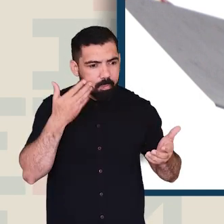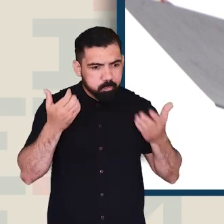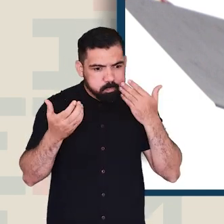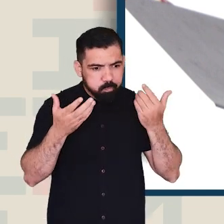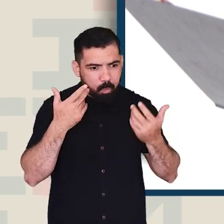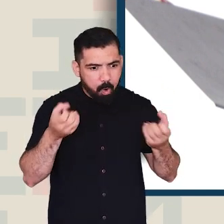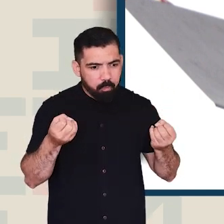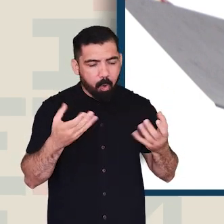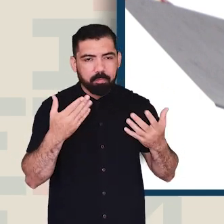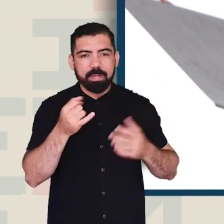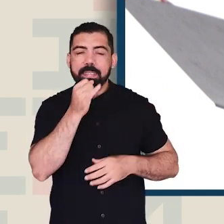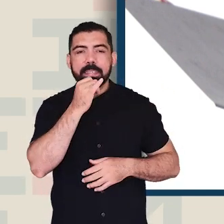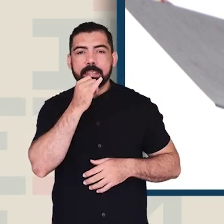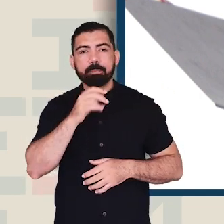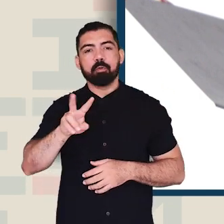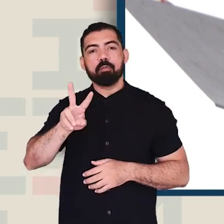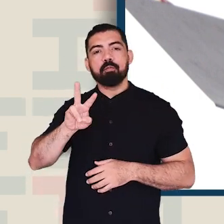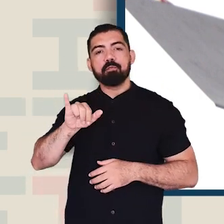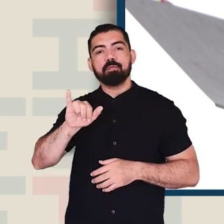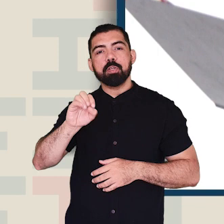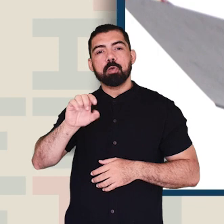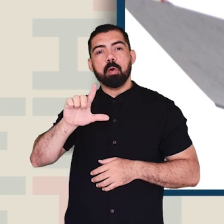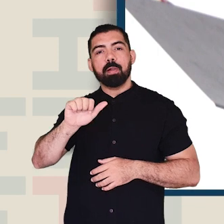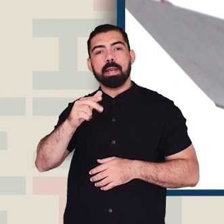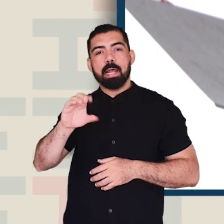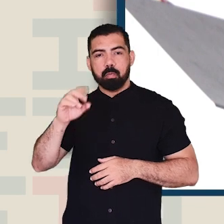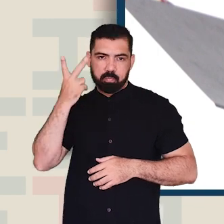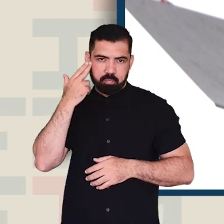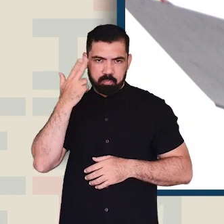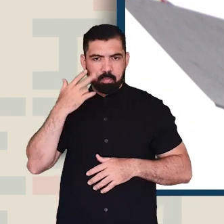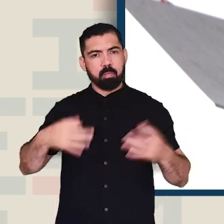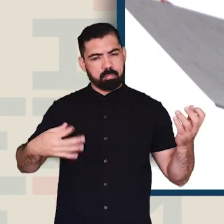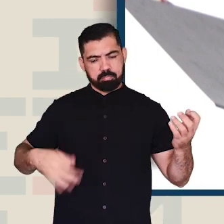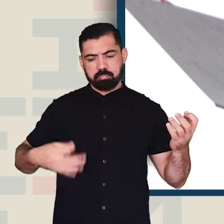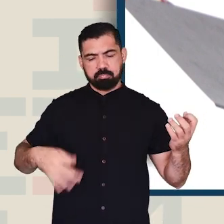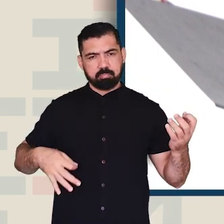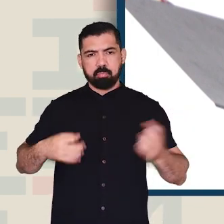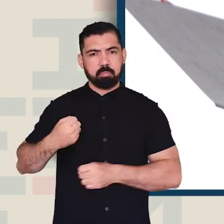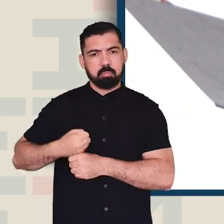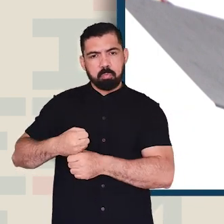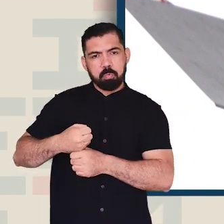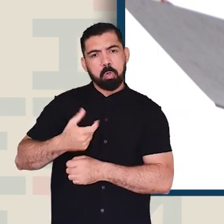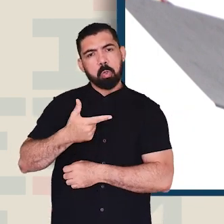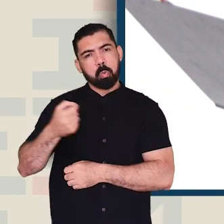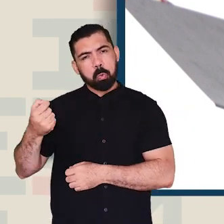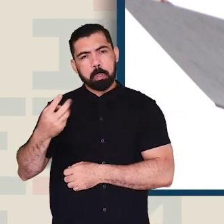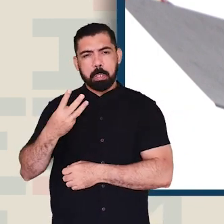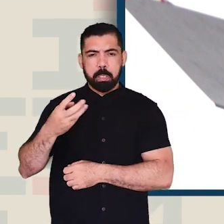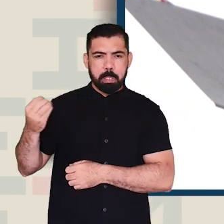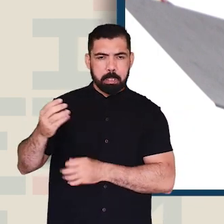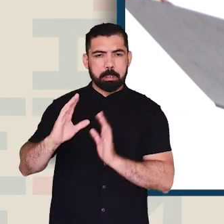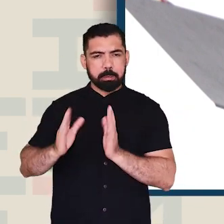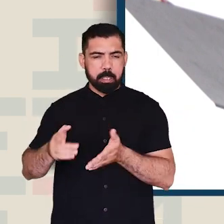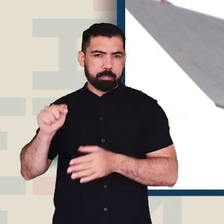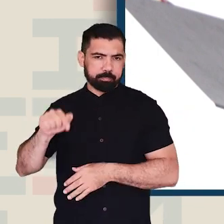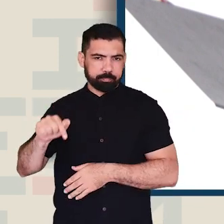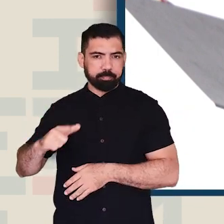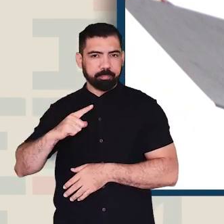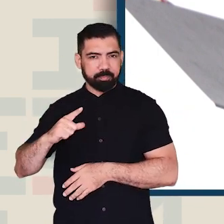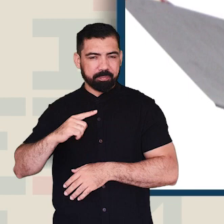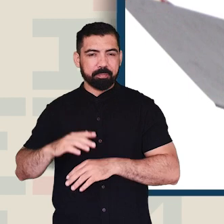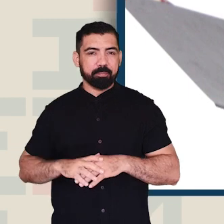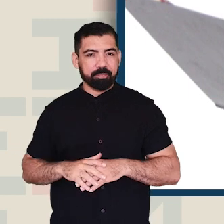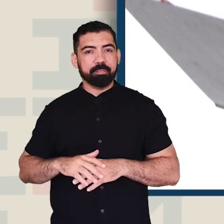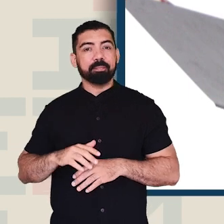se você pegar um violão, um instrumento ali que tem mais de 200, 300 anos, que já vem ali